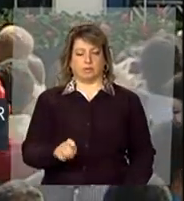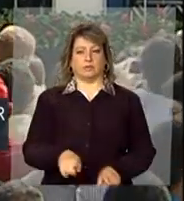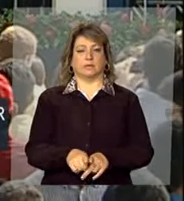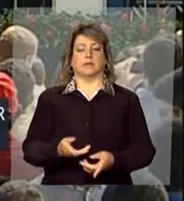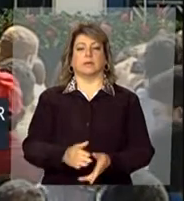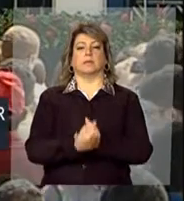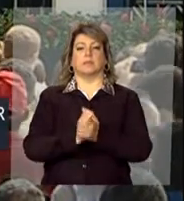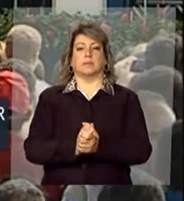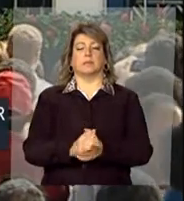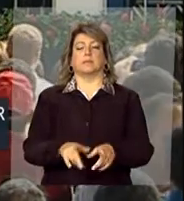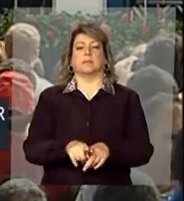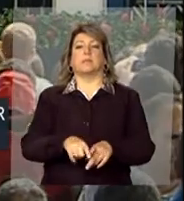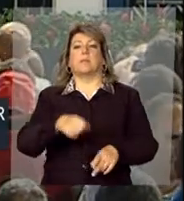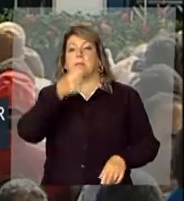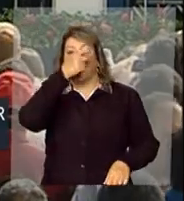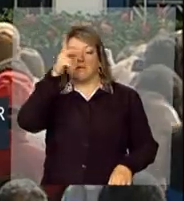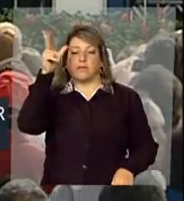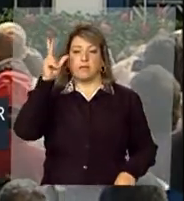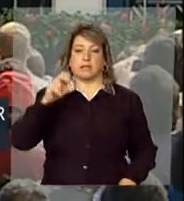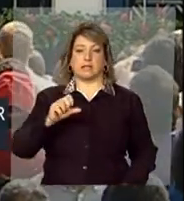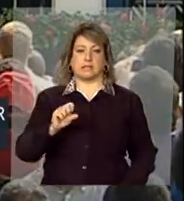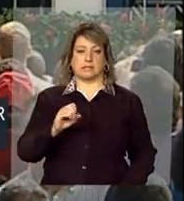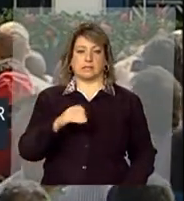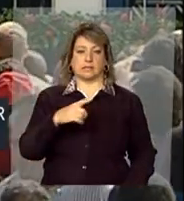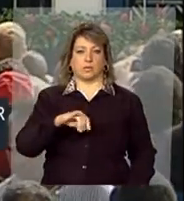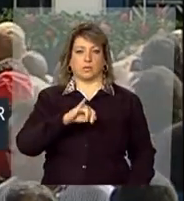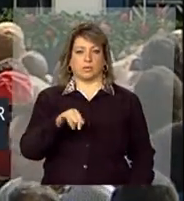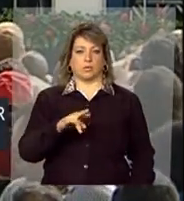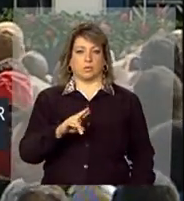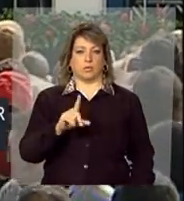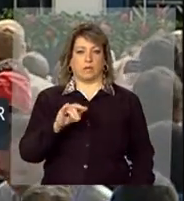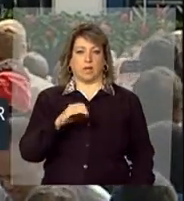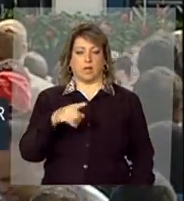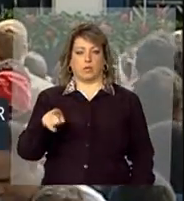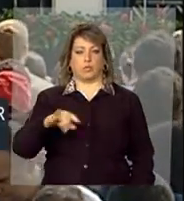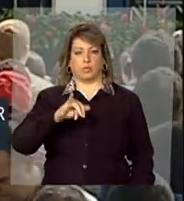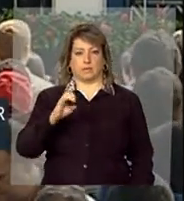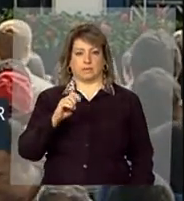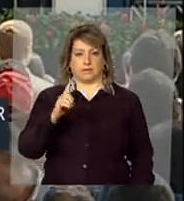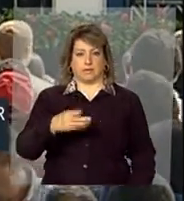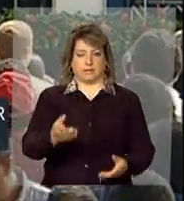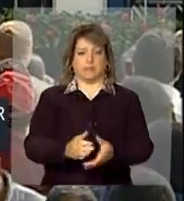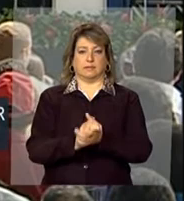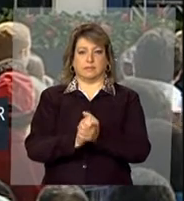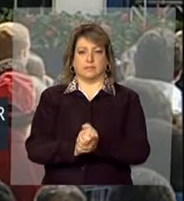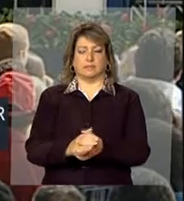prefeito de São Julião, José Francisco de Souza,